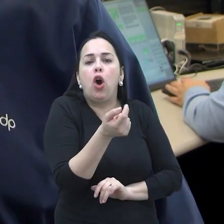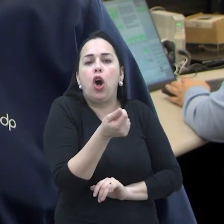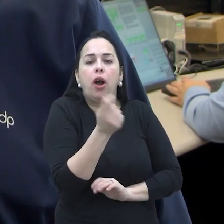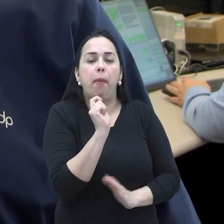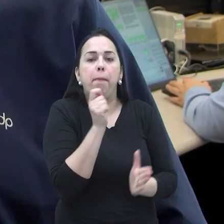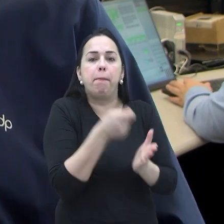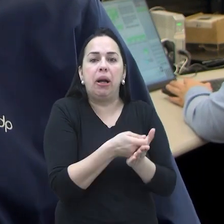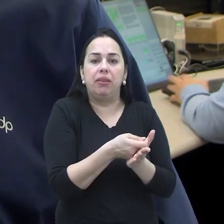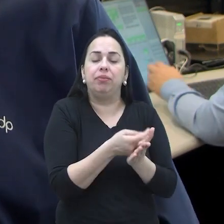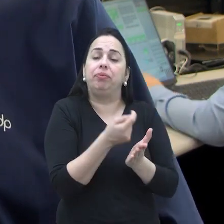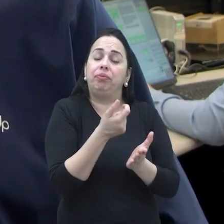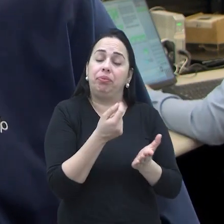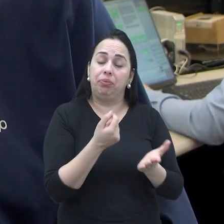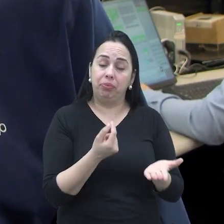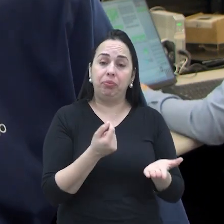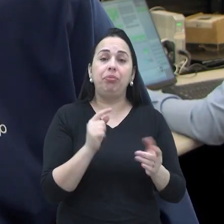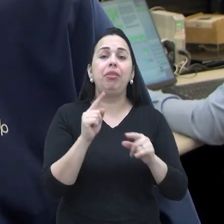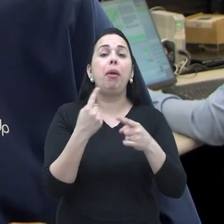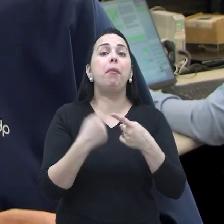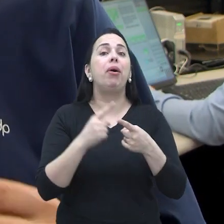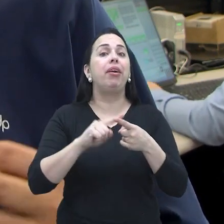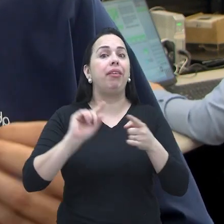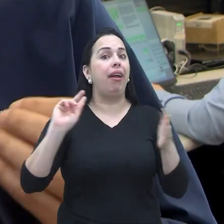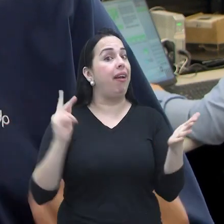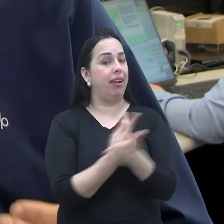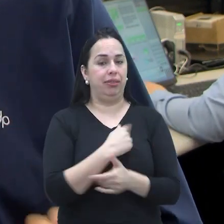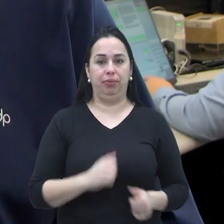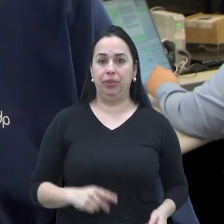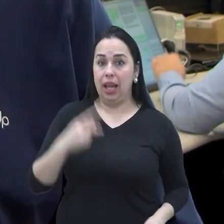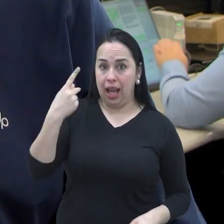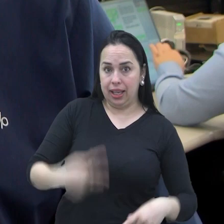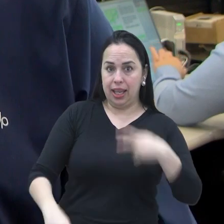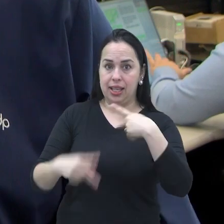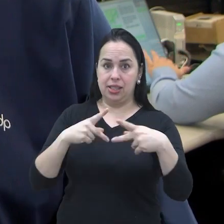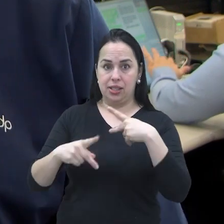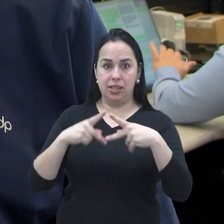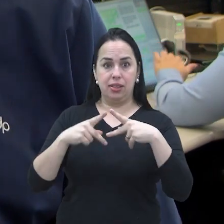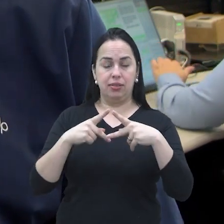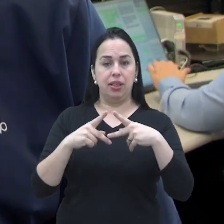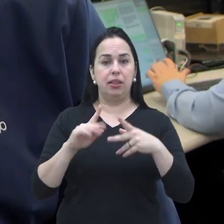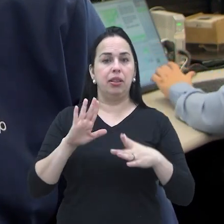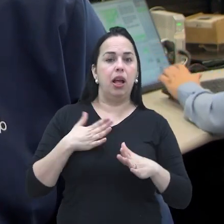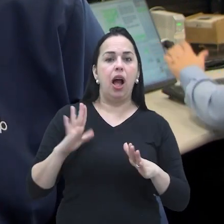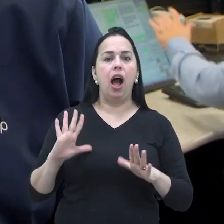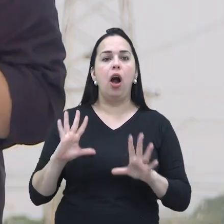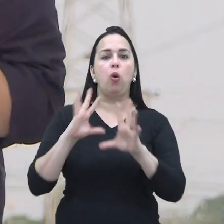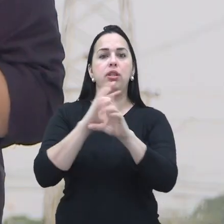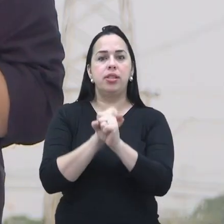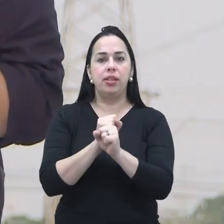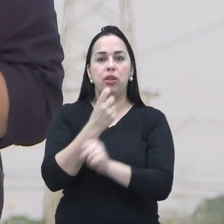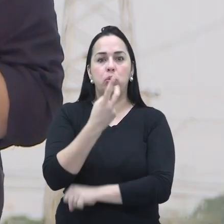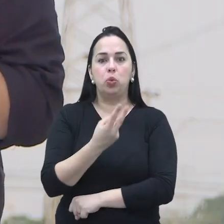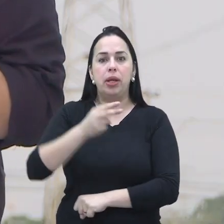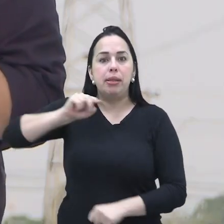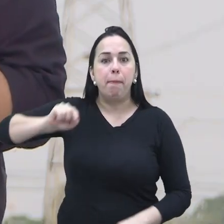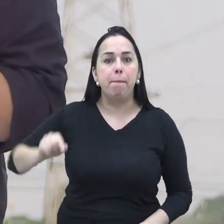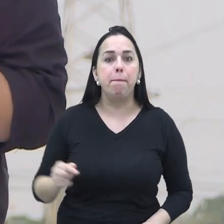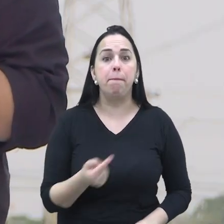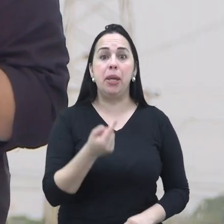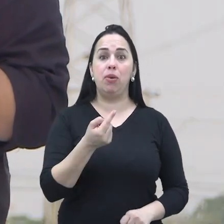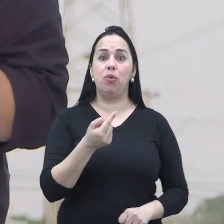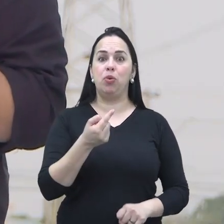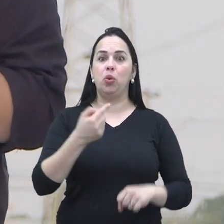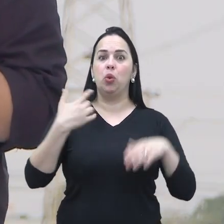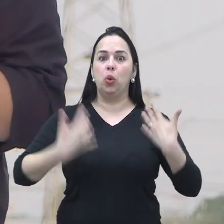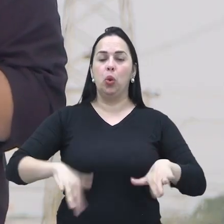paga aquilo que foi registrado, aquele mínimo que está sendo registrado em razão dessa irregularidade que foi feita. Aqui em São José dos Campos